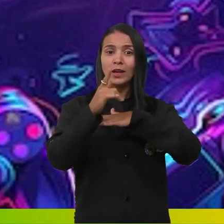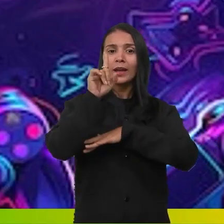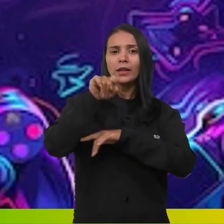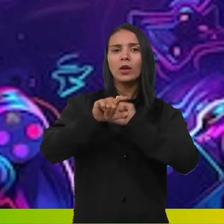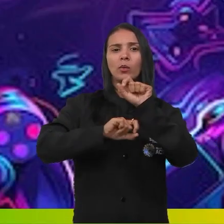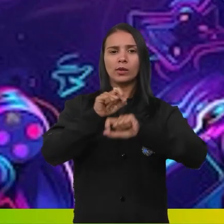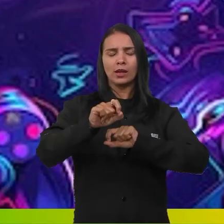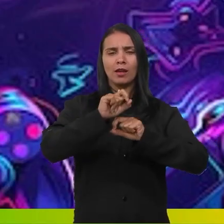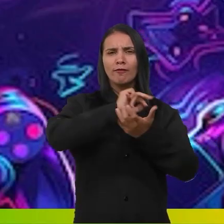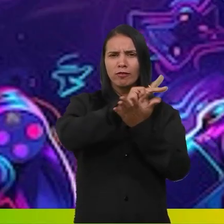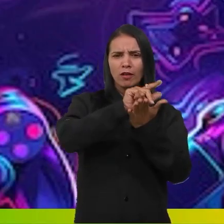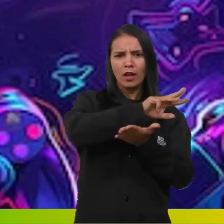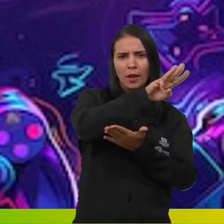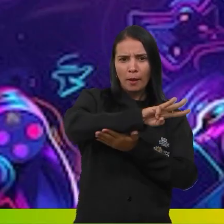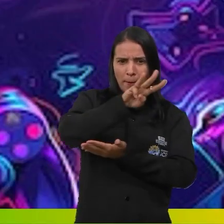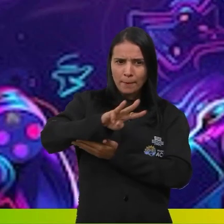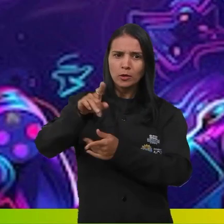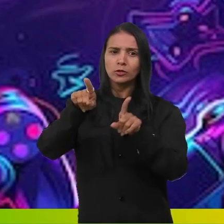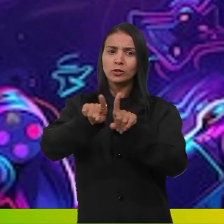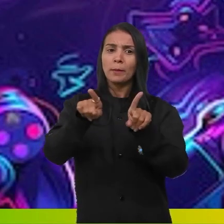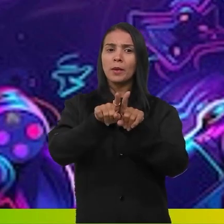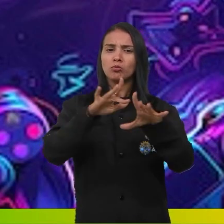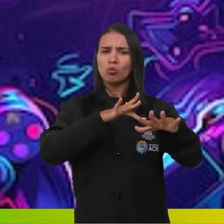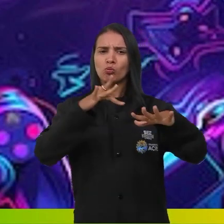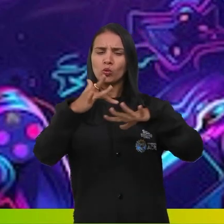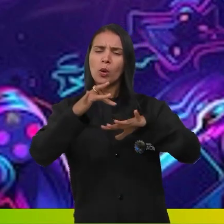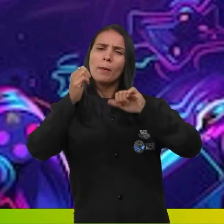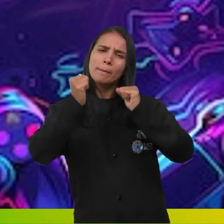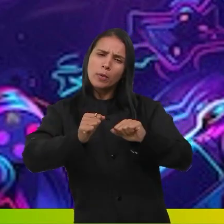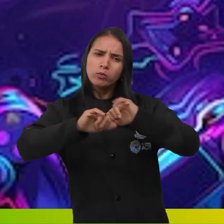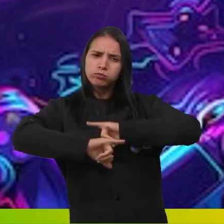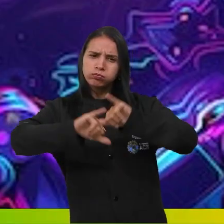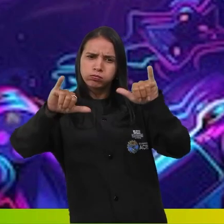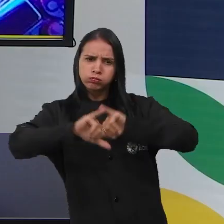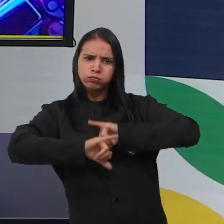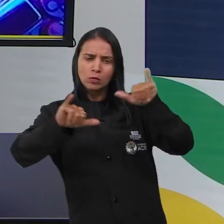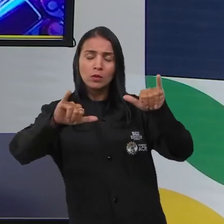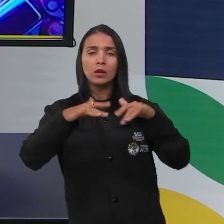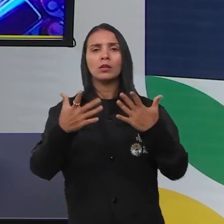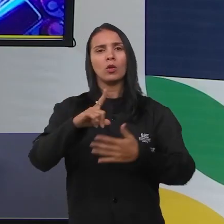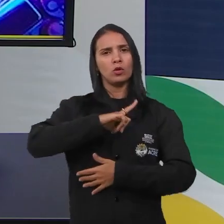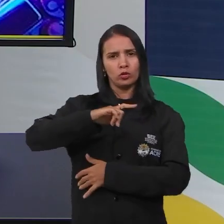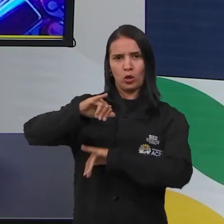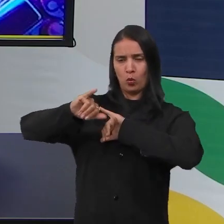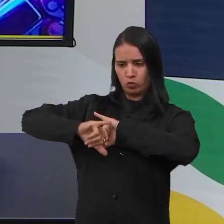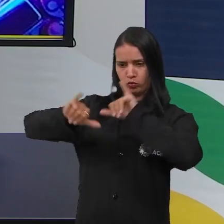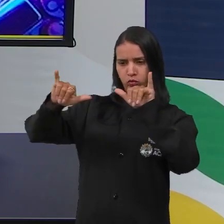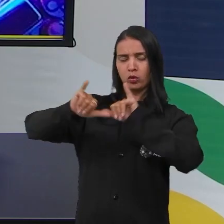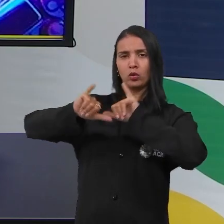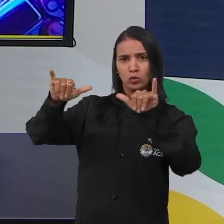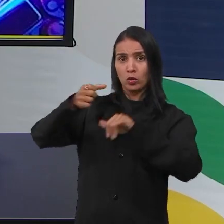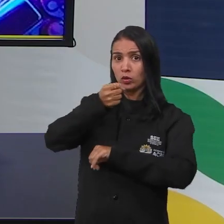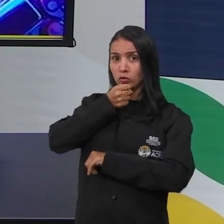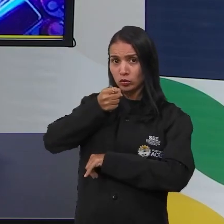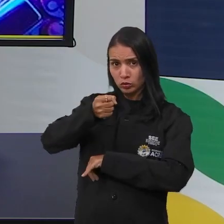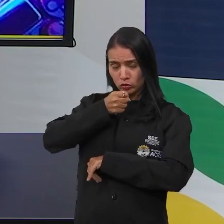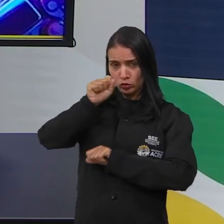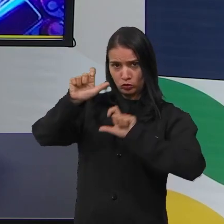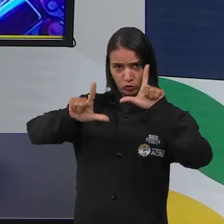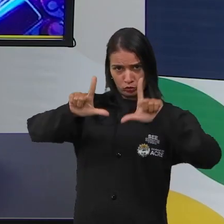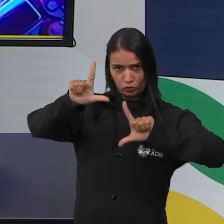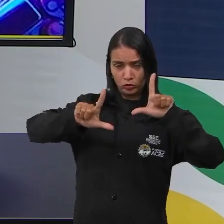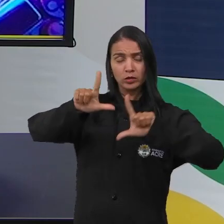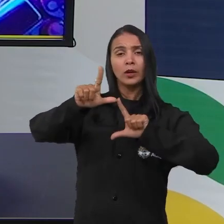contribui para uma parte única da história, complementando-se. Então, tem a notícia do jornal, tem